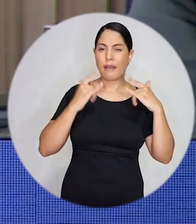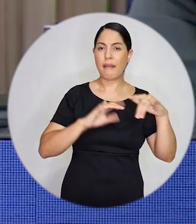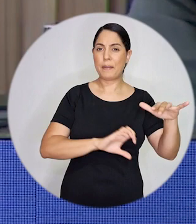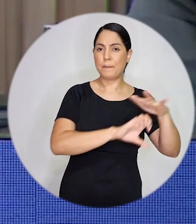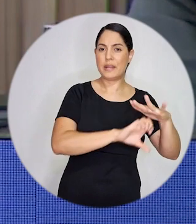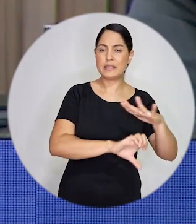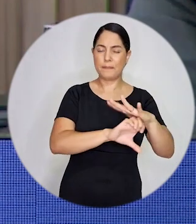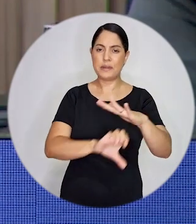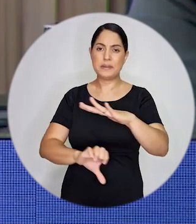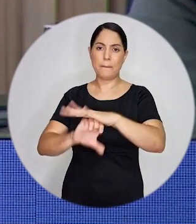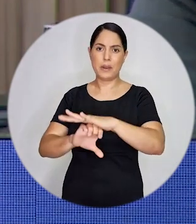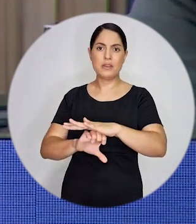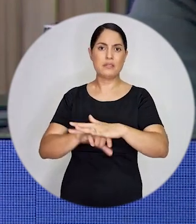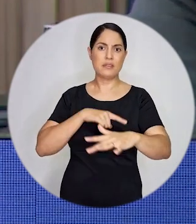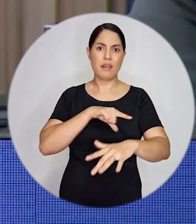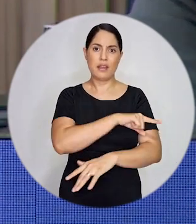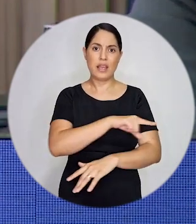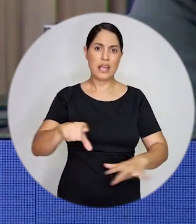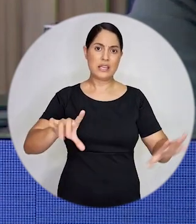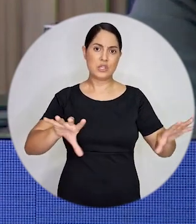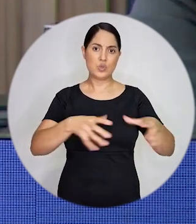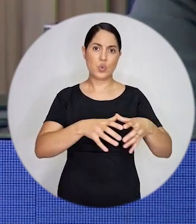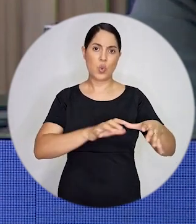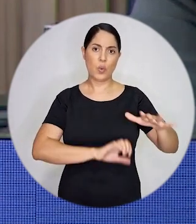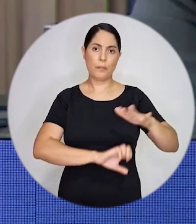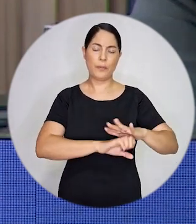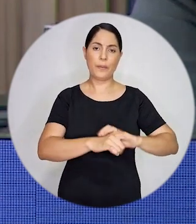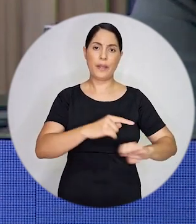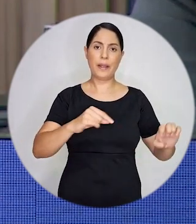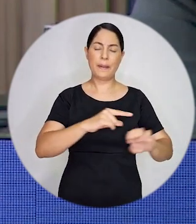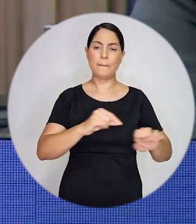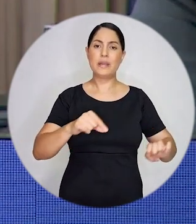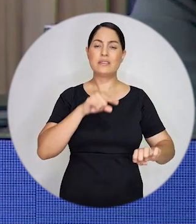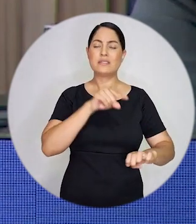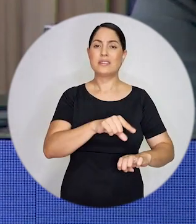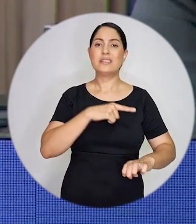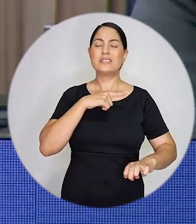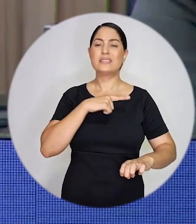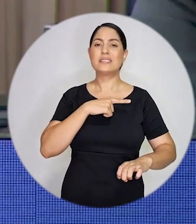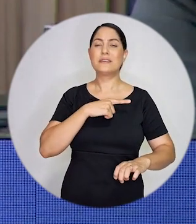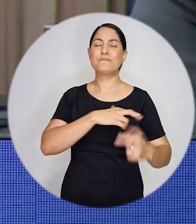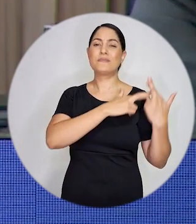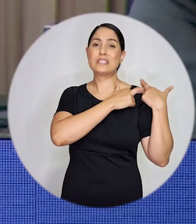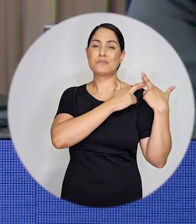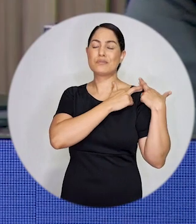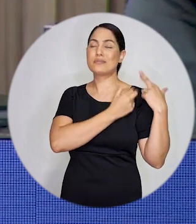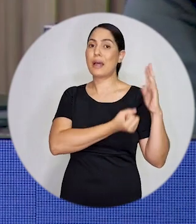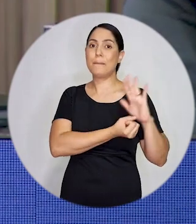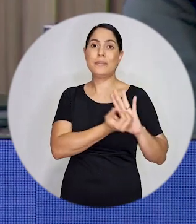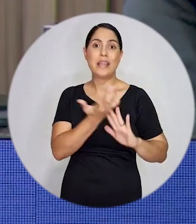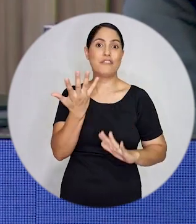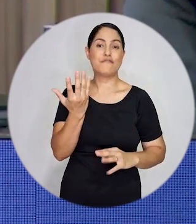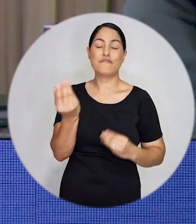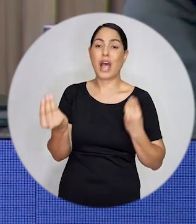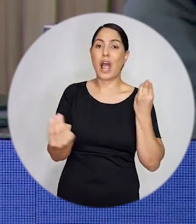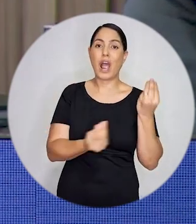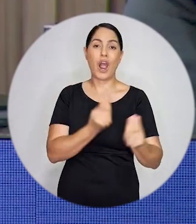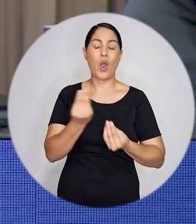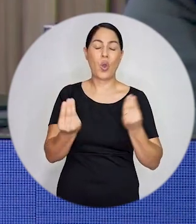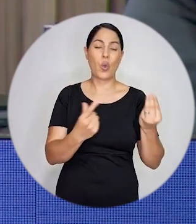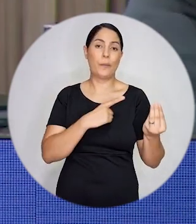de grandes empresas, de grandes grupos empresariais, esses grupos acabam tendo que assumir